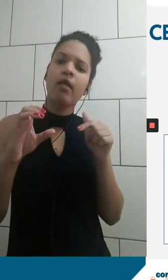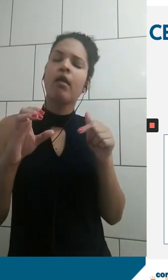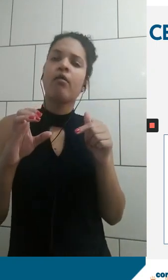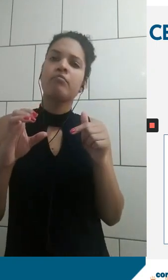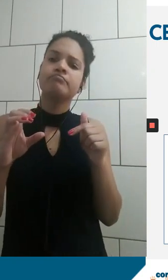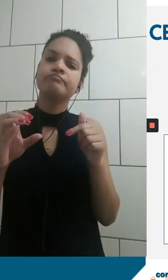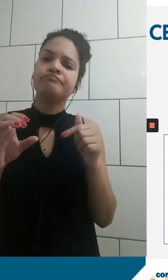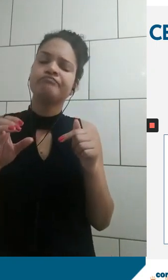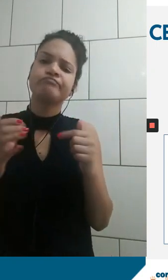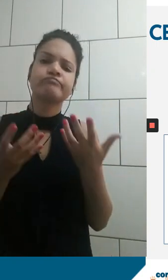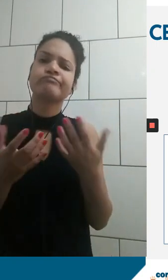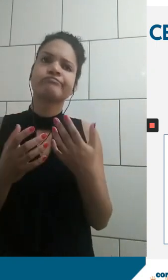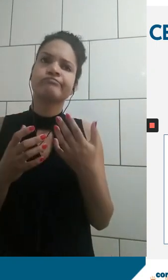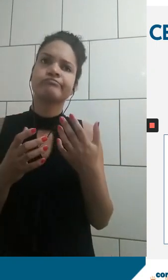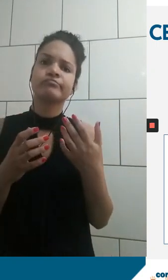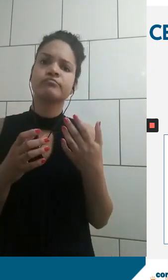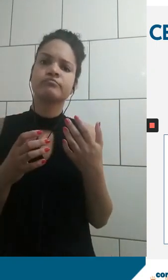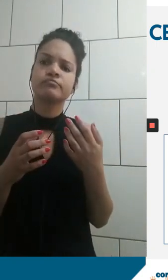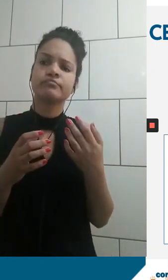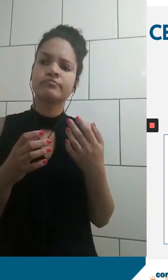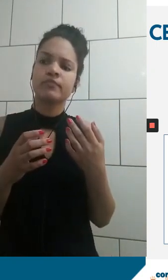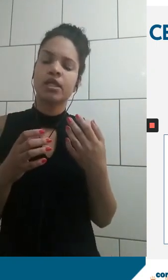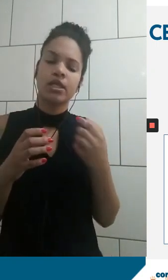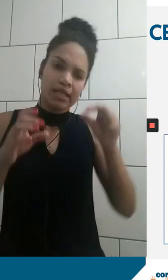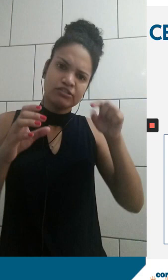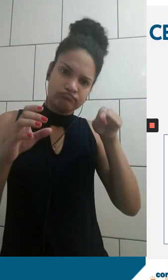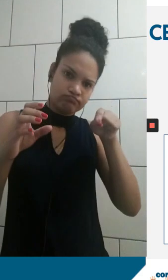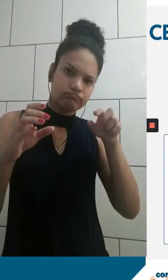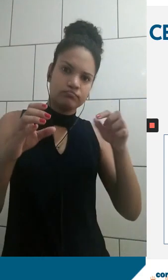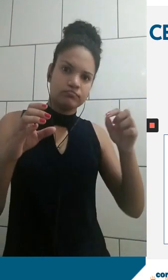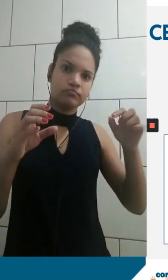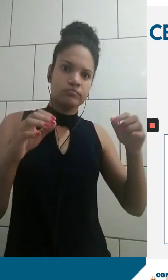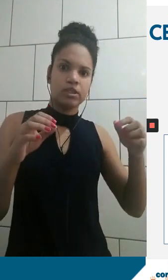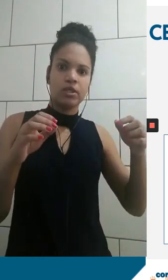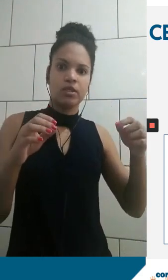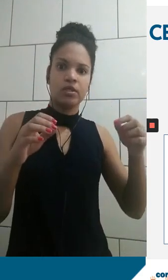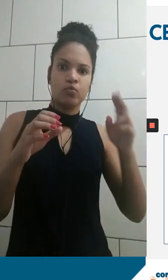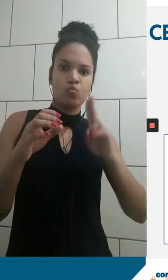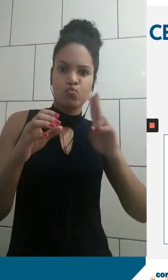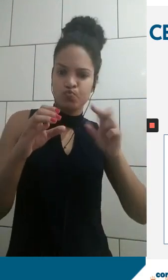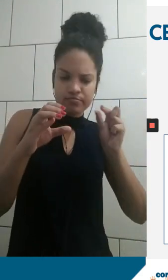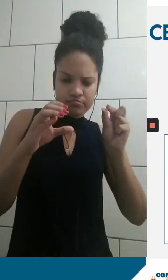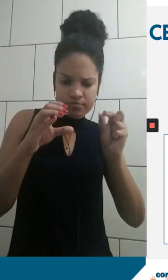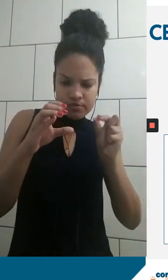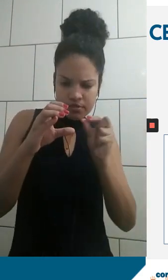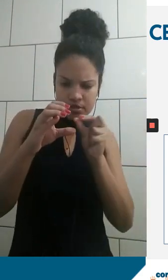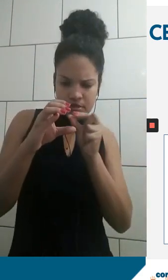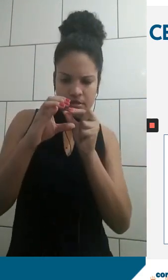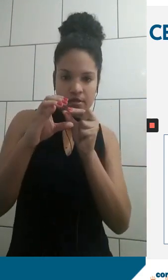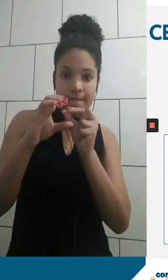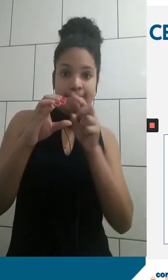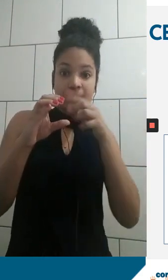trabalhados, eu vou usar esse termo, que entram na reação catalisada pela enzima para gerar produtos. Você tem aqui, ó,